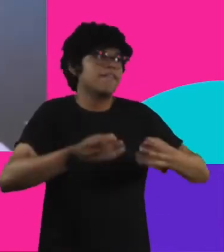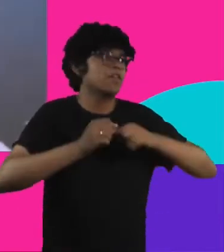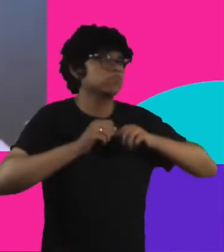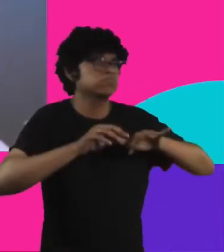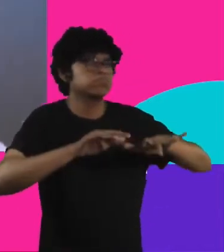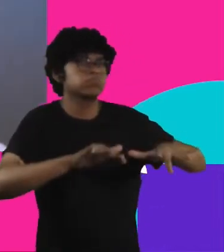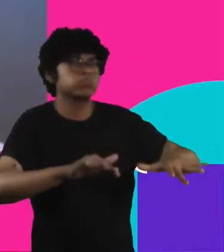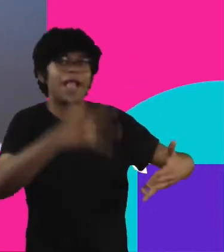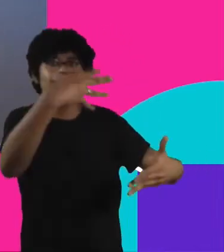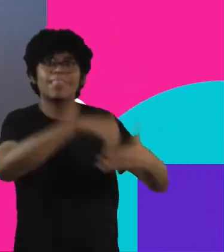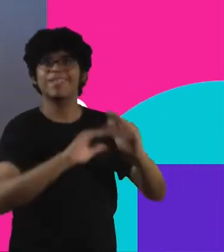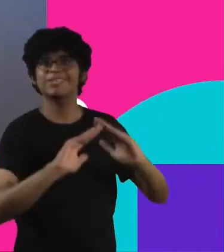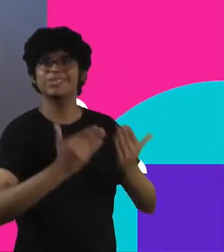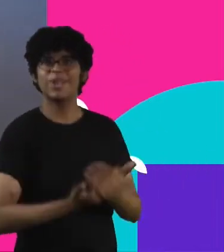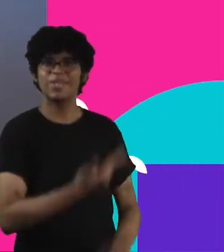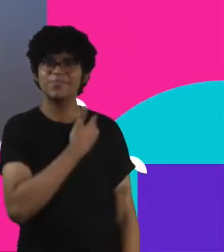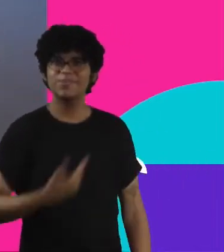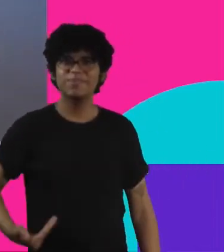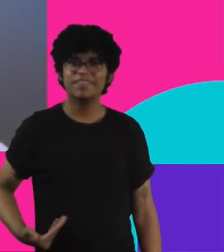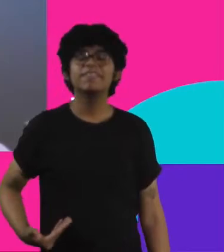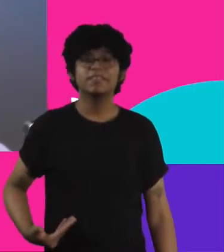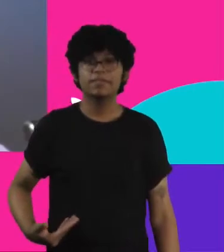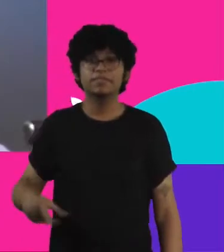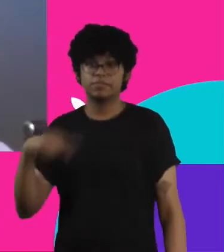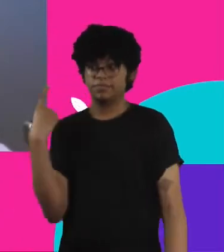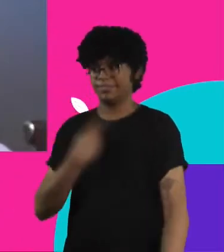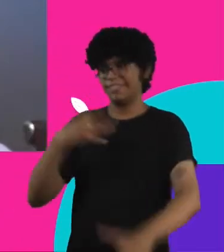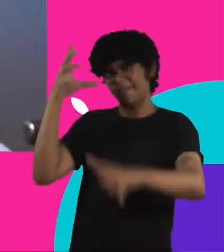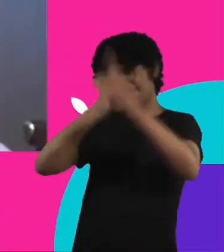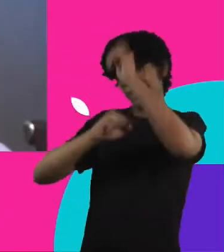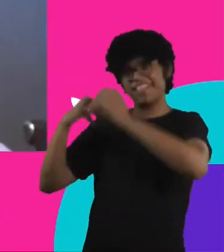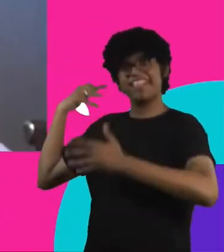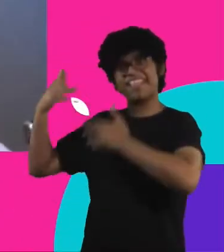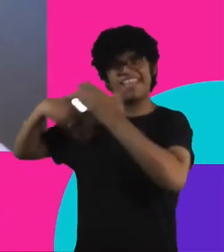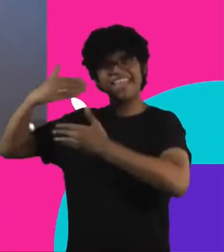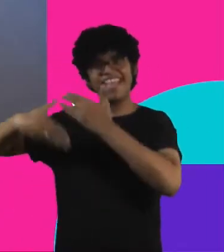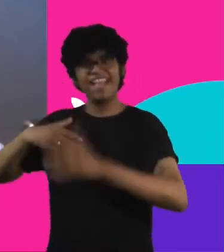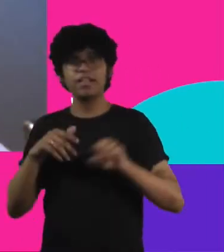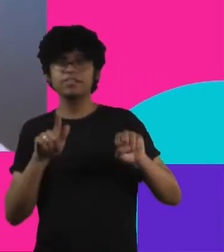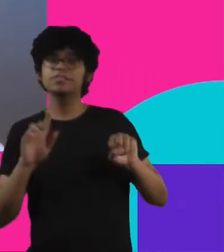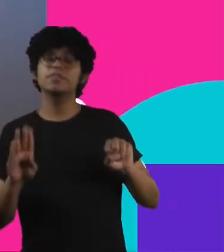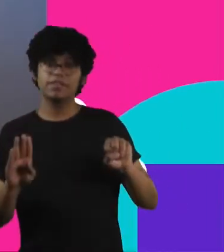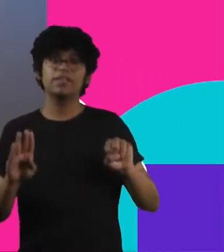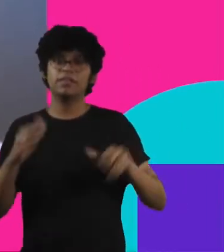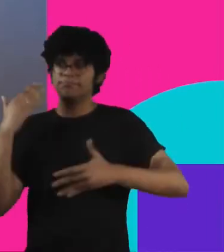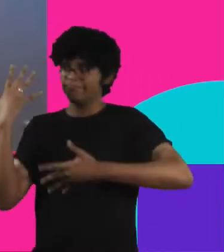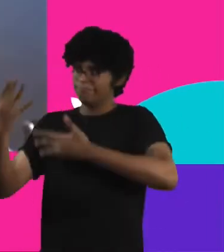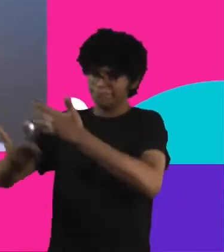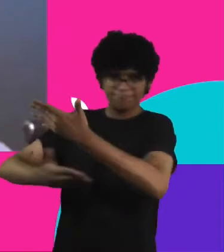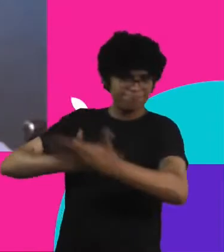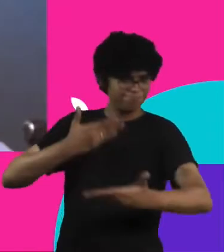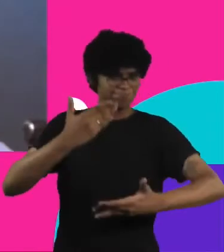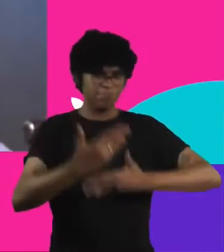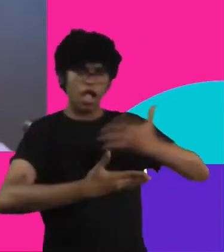escola pública. E a partir de todos os aprendizados que a gente tem com o Social Good, nessas trocas incríveis que a gente tem a oportunidade de fazer, de aprender, a